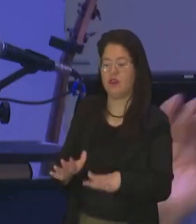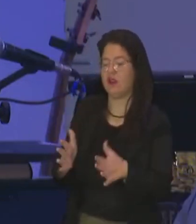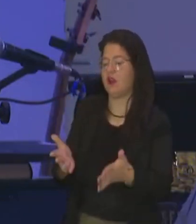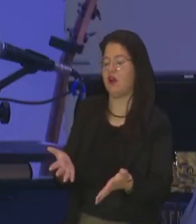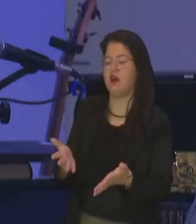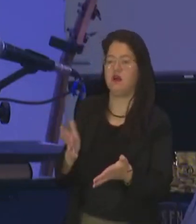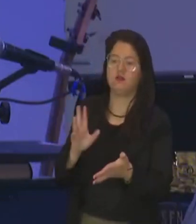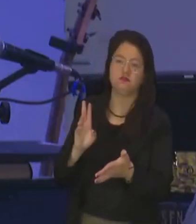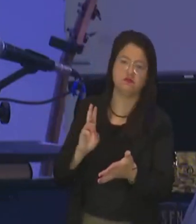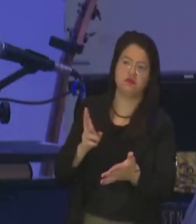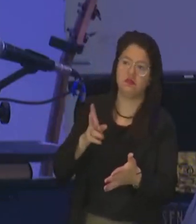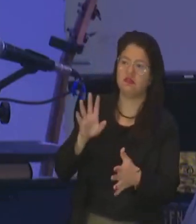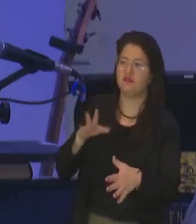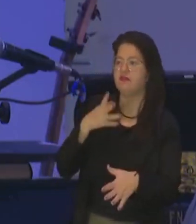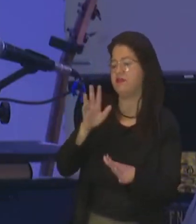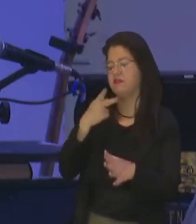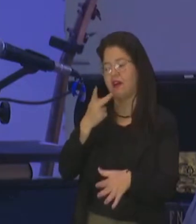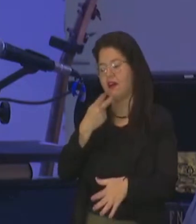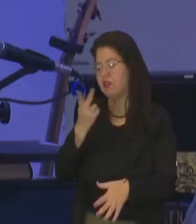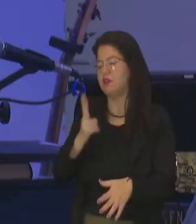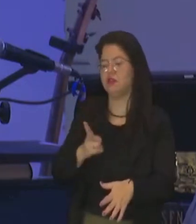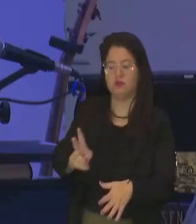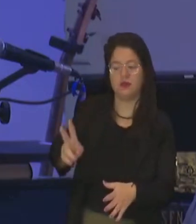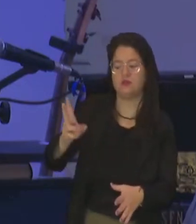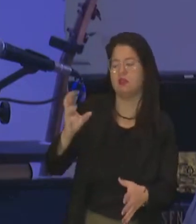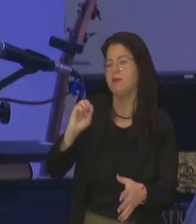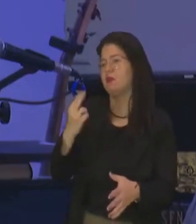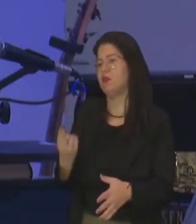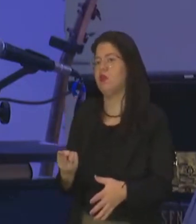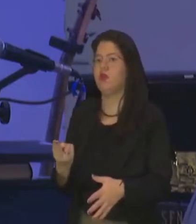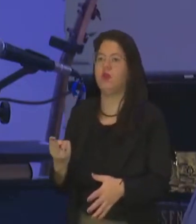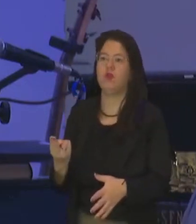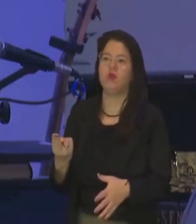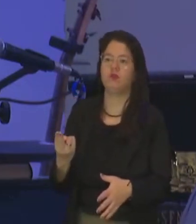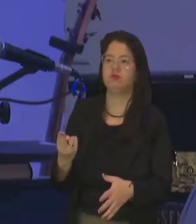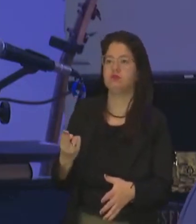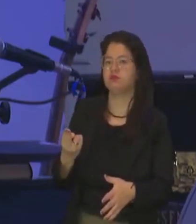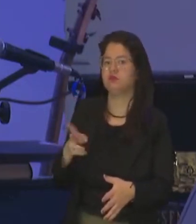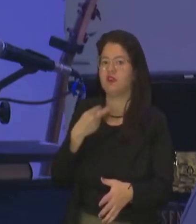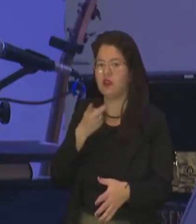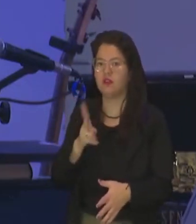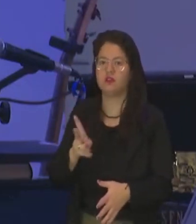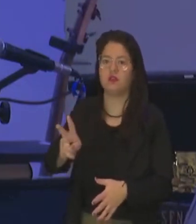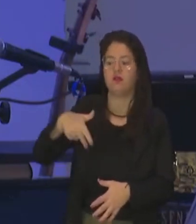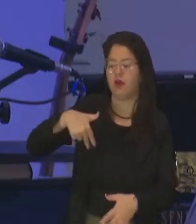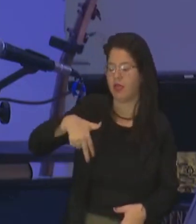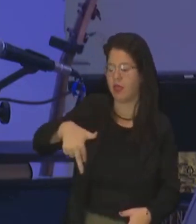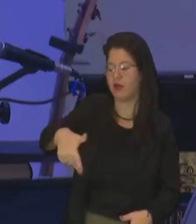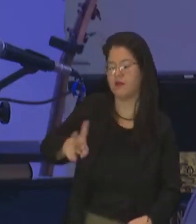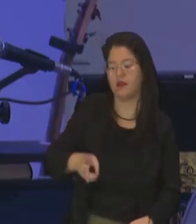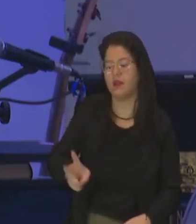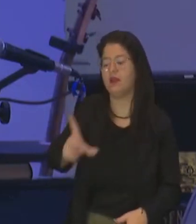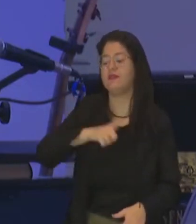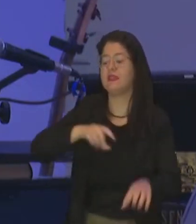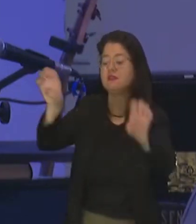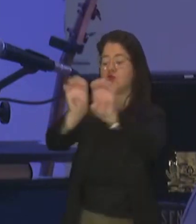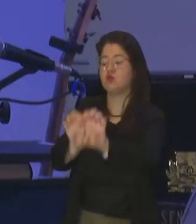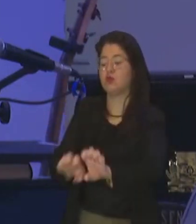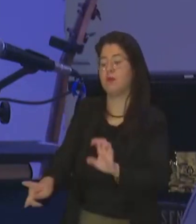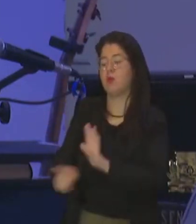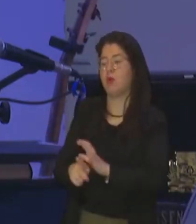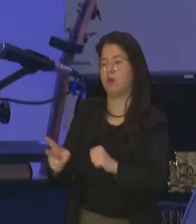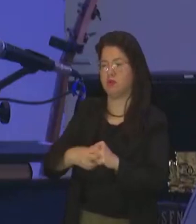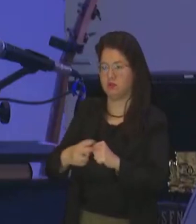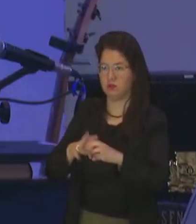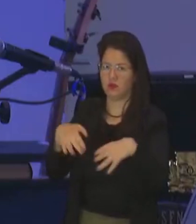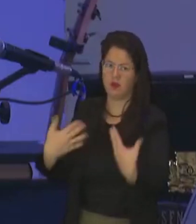fazendo, ficar falando, ficar... A gente tem que pôr um outro verbo para ajudar, né? Mas eles têm isso na própria estrutura. Então é